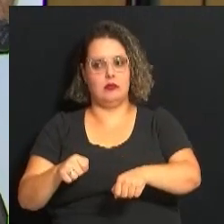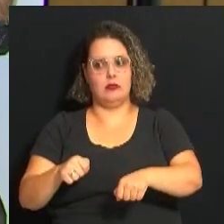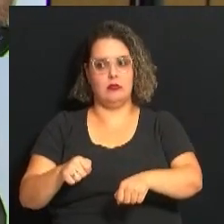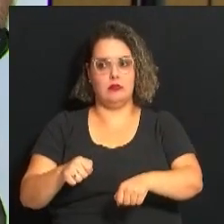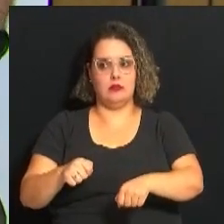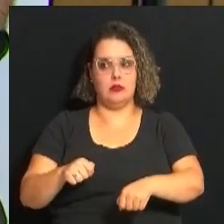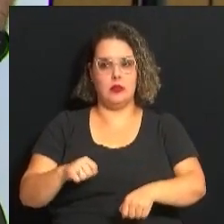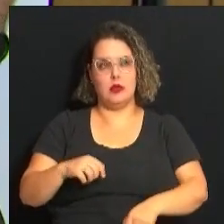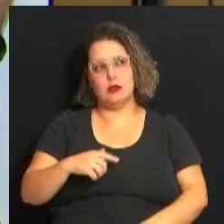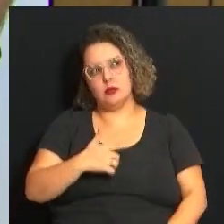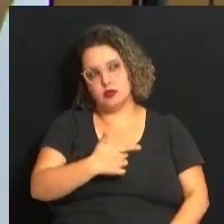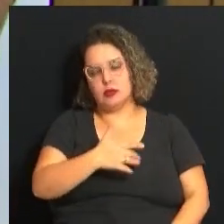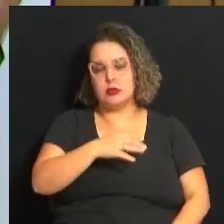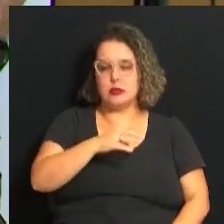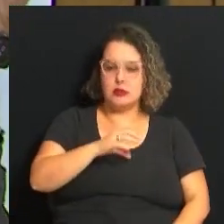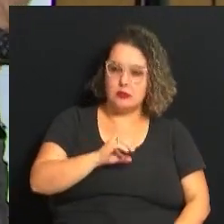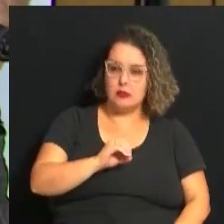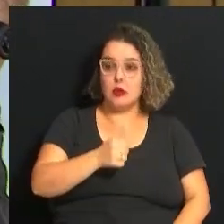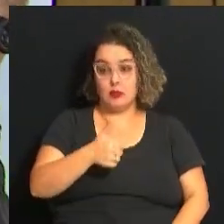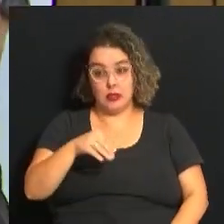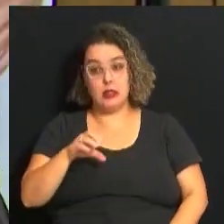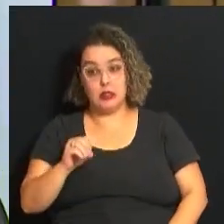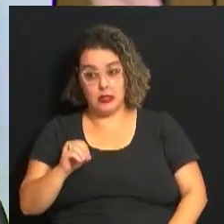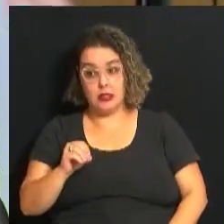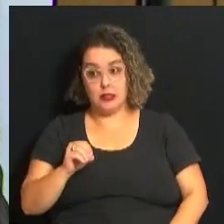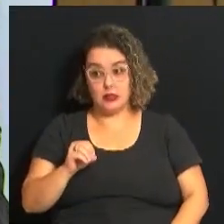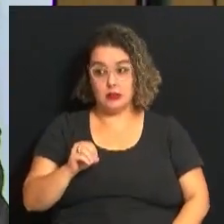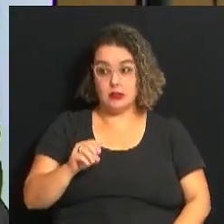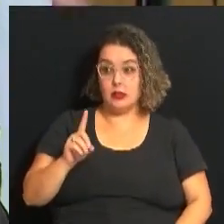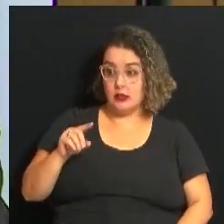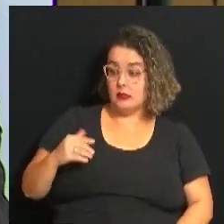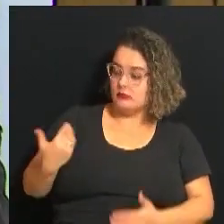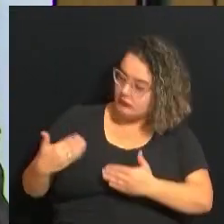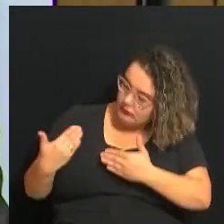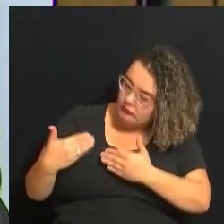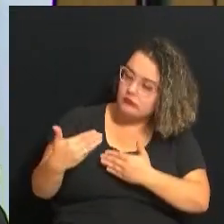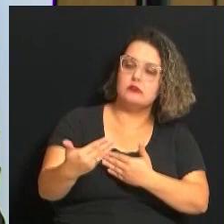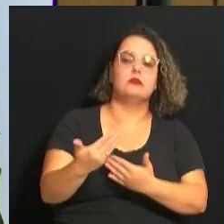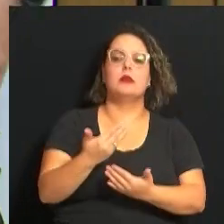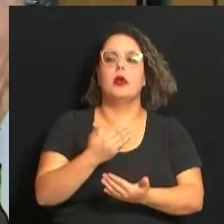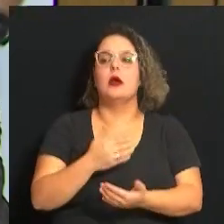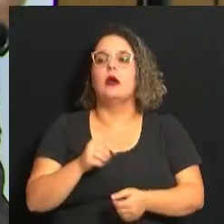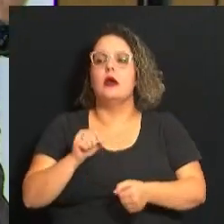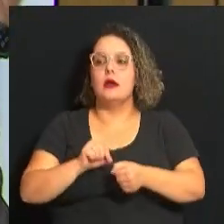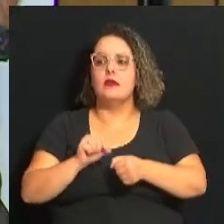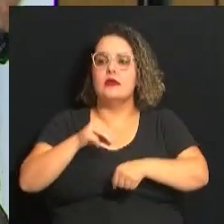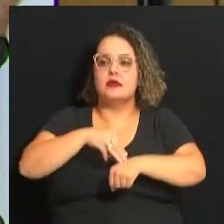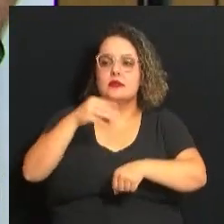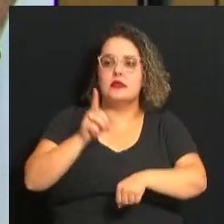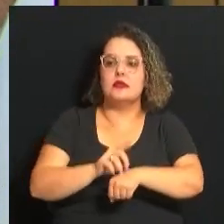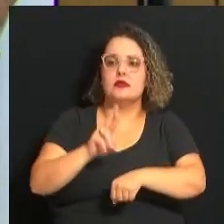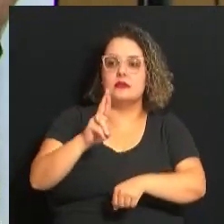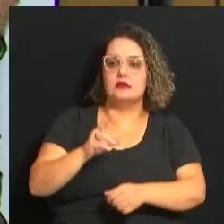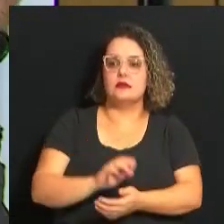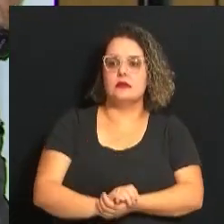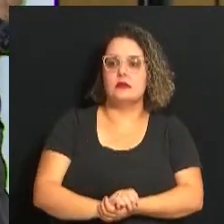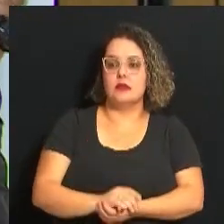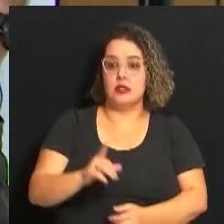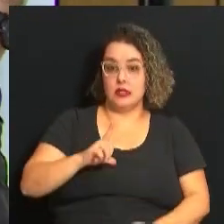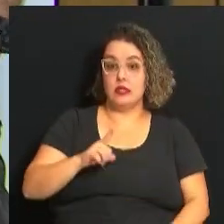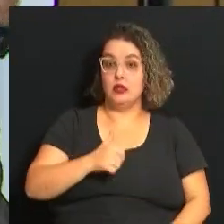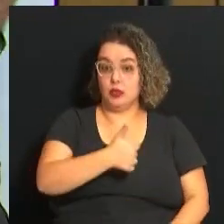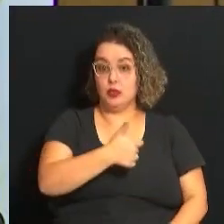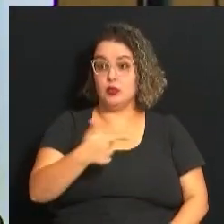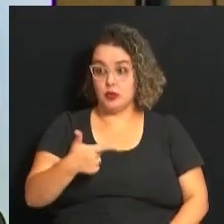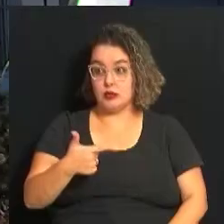cartográfica desde 2010. 2010. E desde então eu fiz mestrado, doutorado nessa linha. Ou seja, faz 12 anos já. Isso,